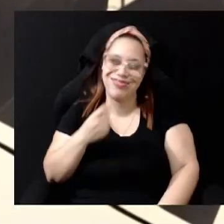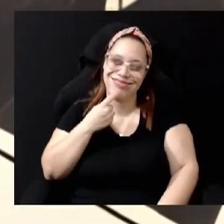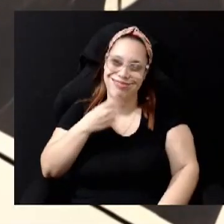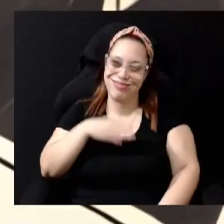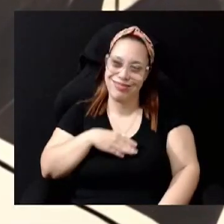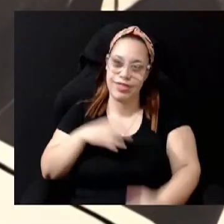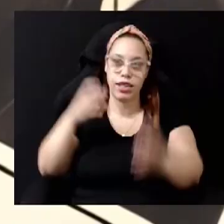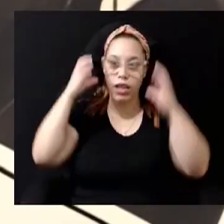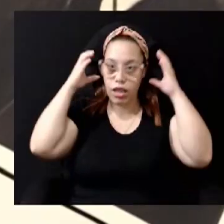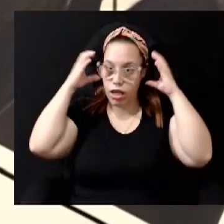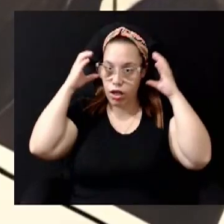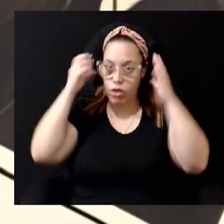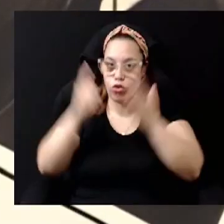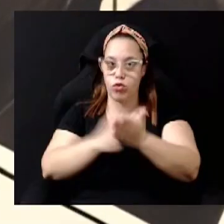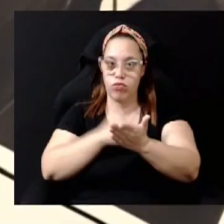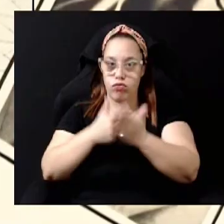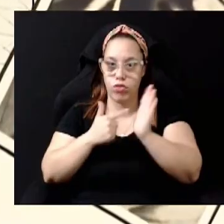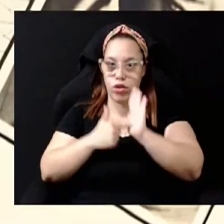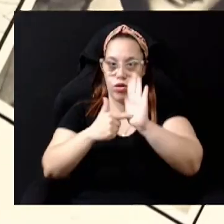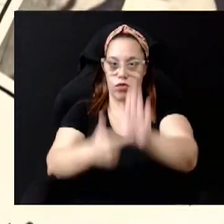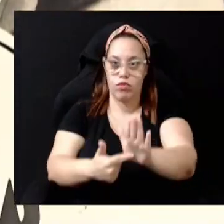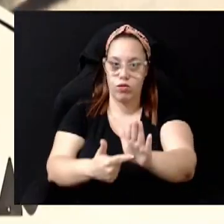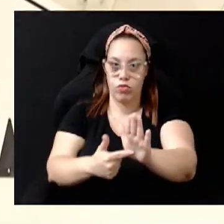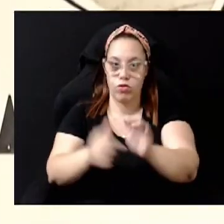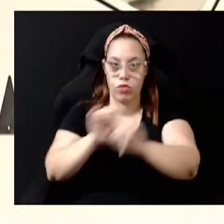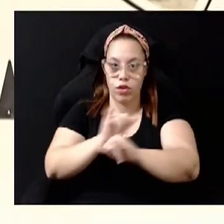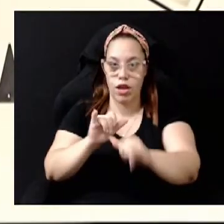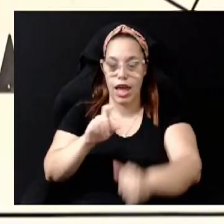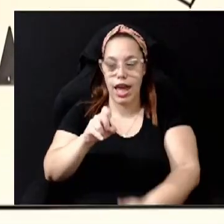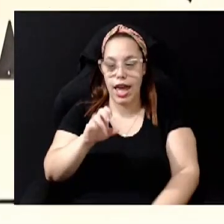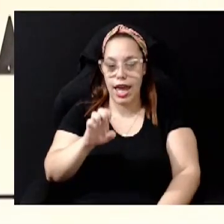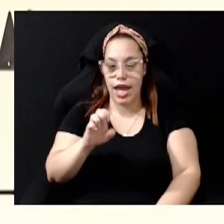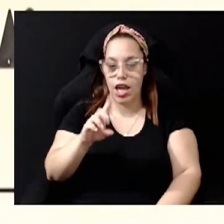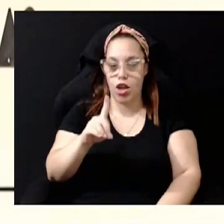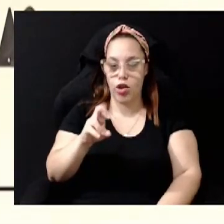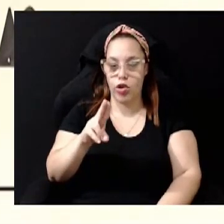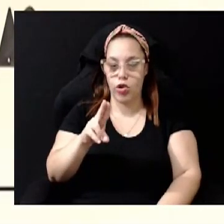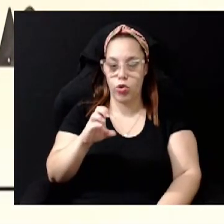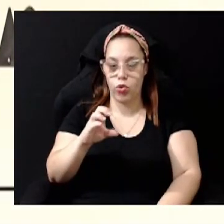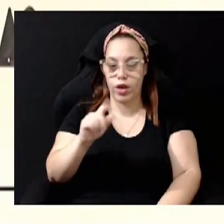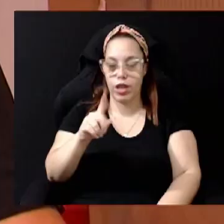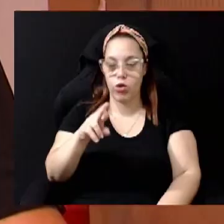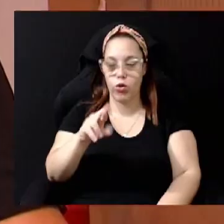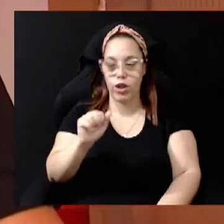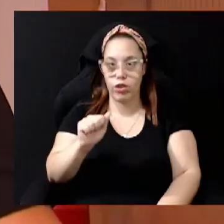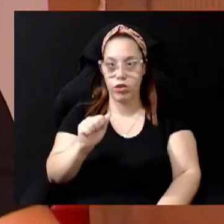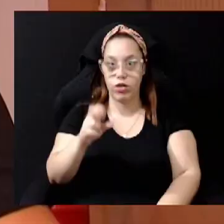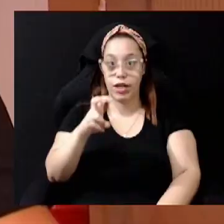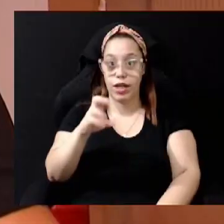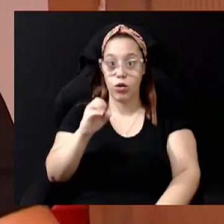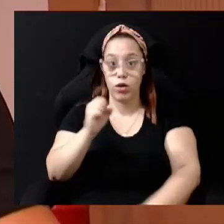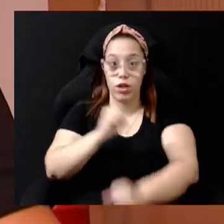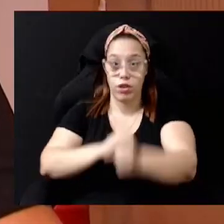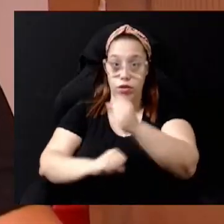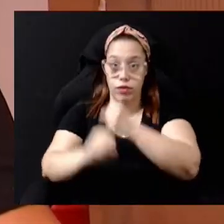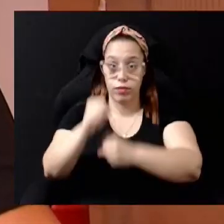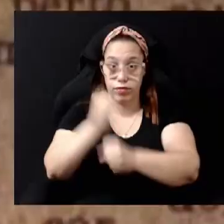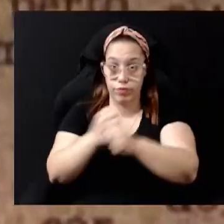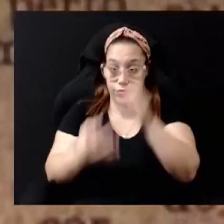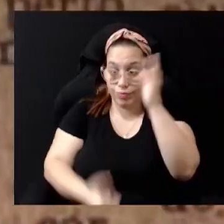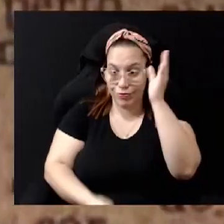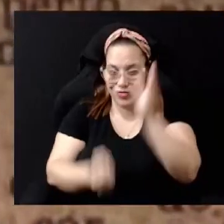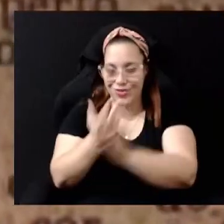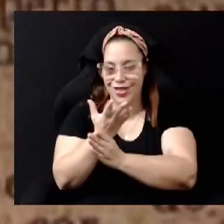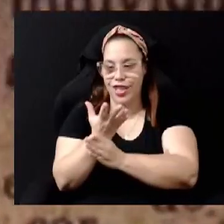ele apresentou o programa na Educadora, na PCR9, né, que era a antiga Educadora. Durante 50 anos, ele foi um dos fundadores da rádio. Ele